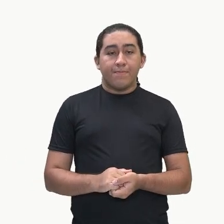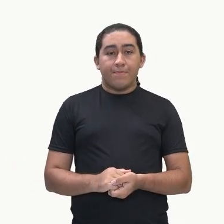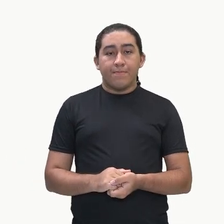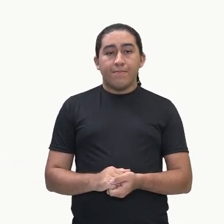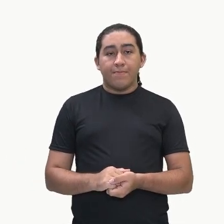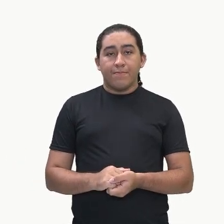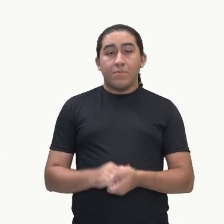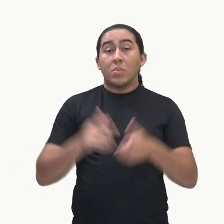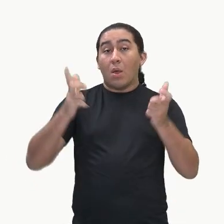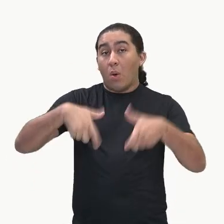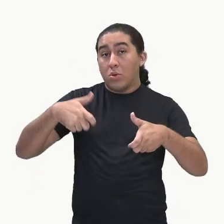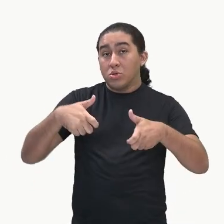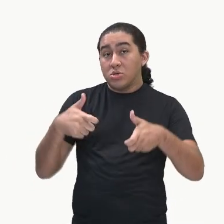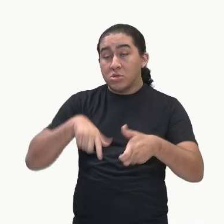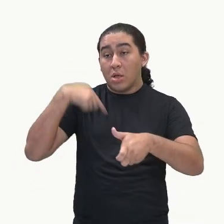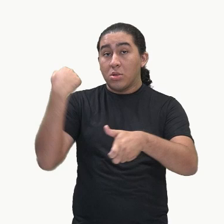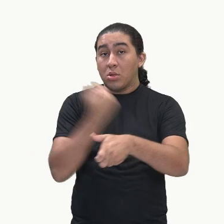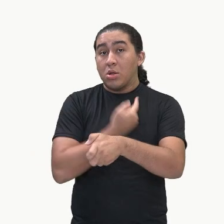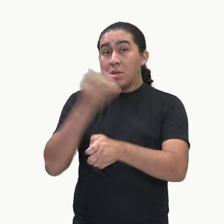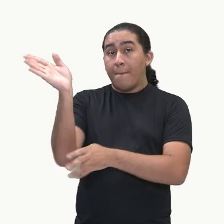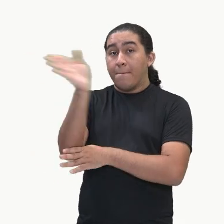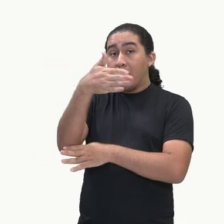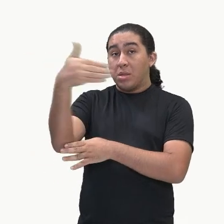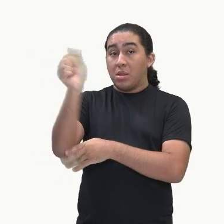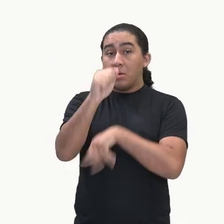na nossa bandeira em